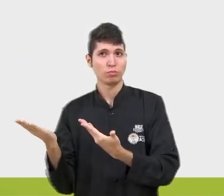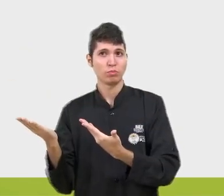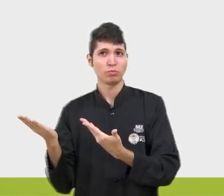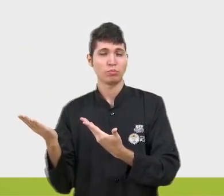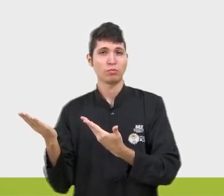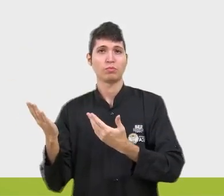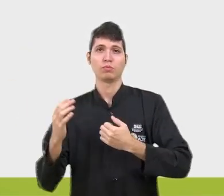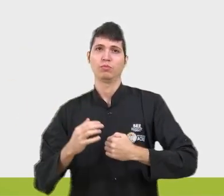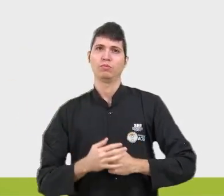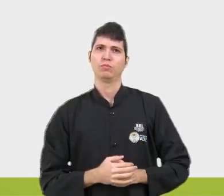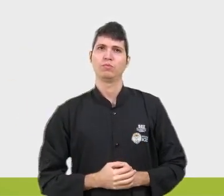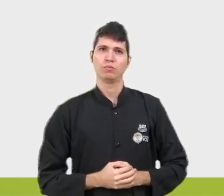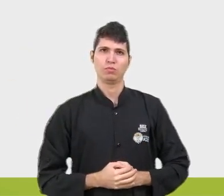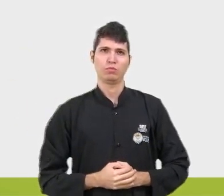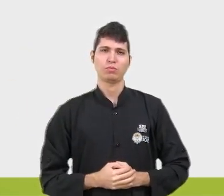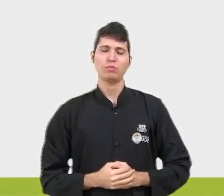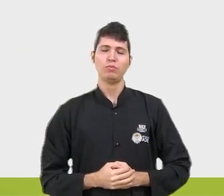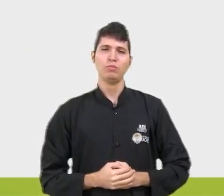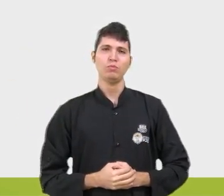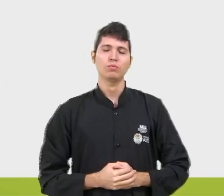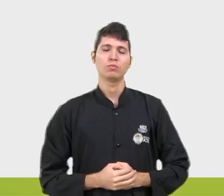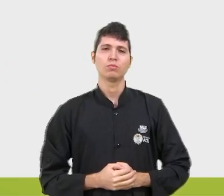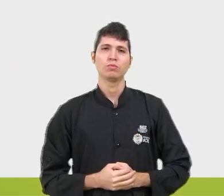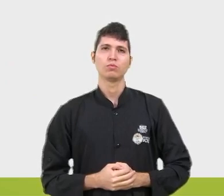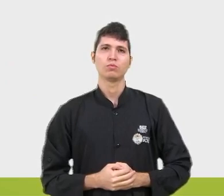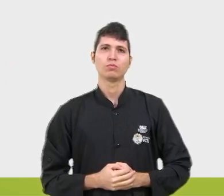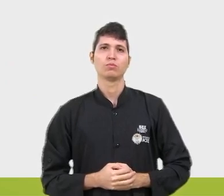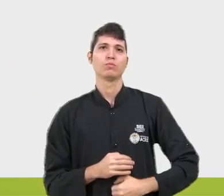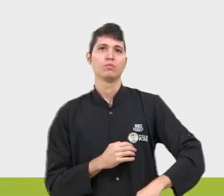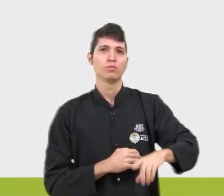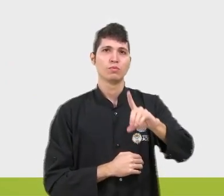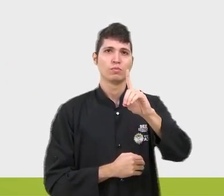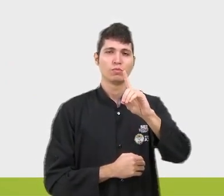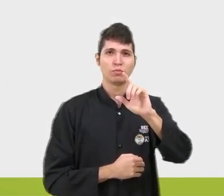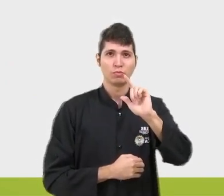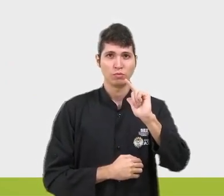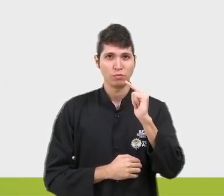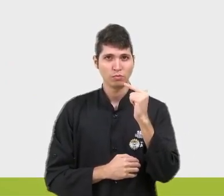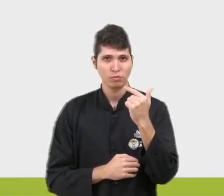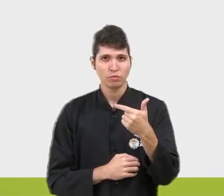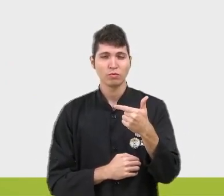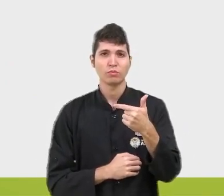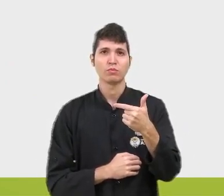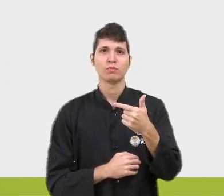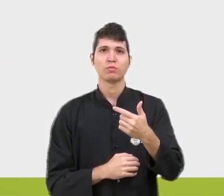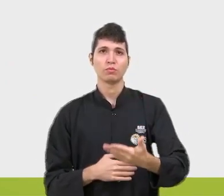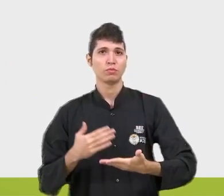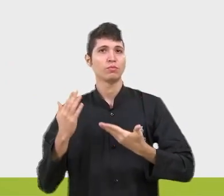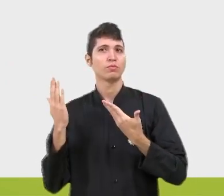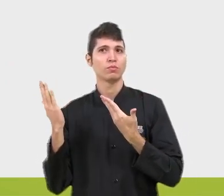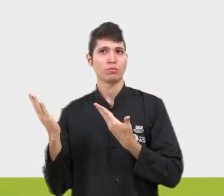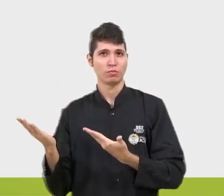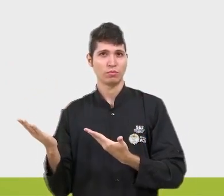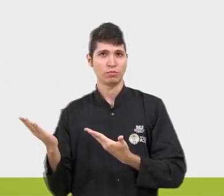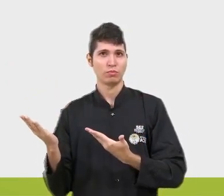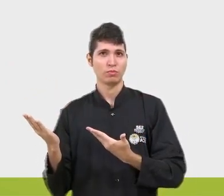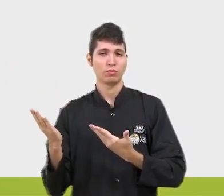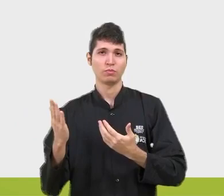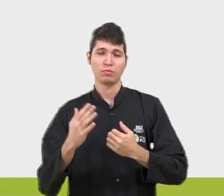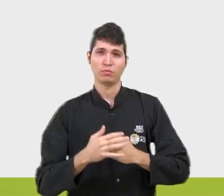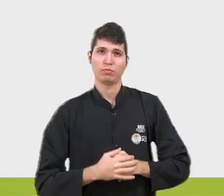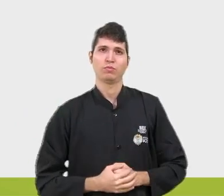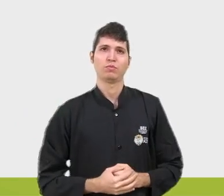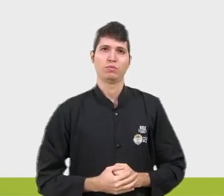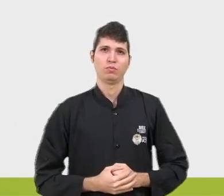problema, sobre essa ótica. D2, desenvolvimento 2. Ademais, outro sim, em